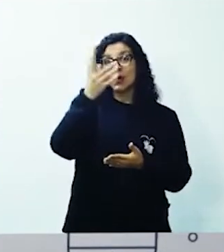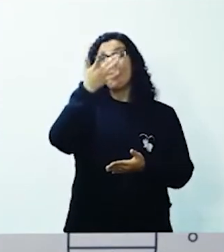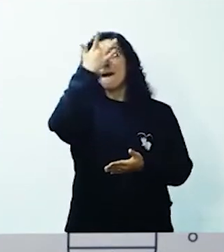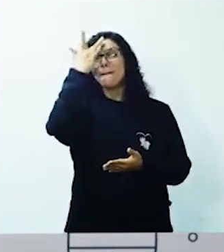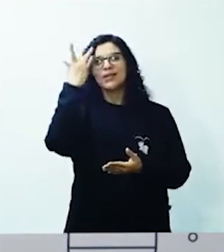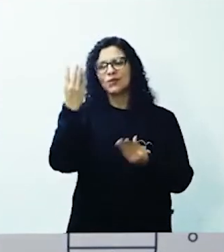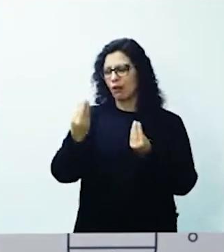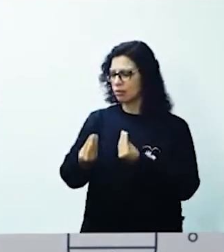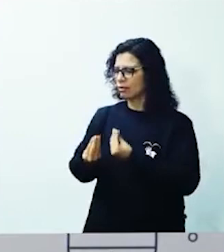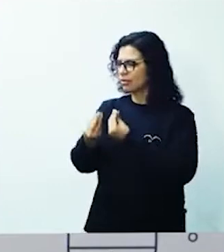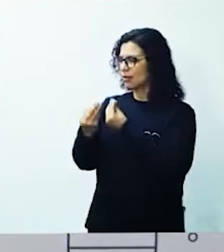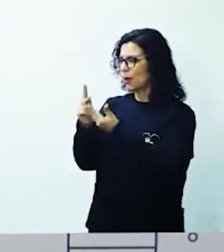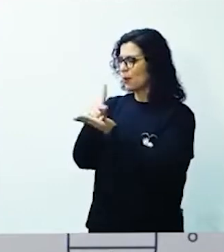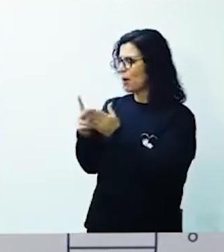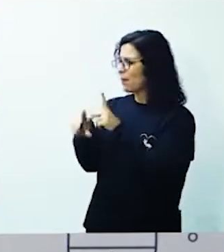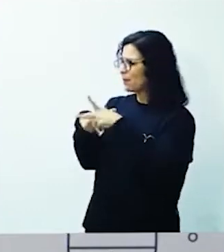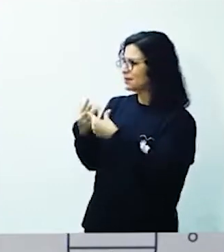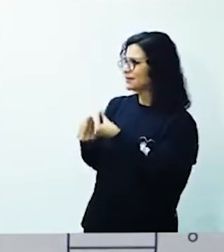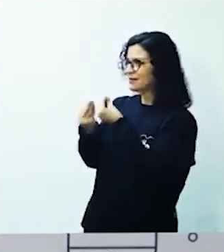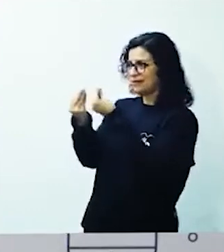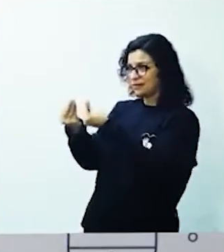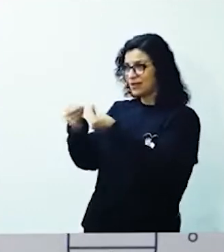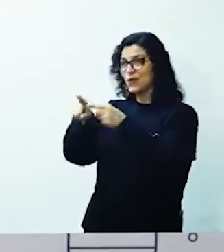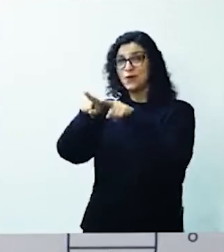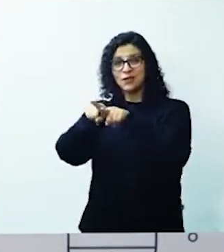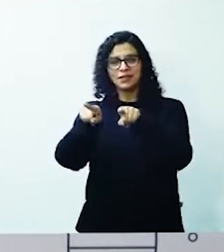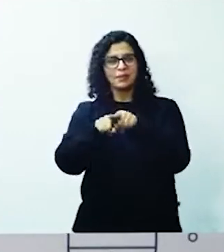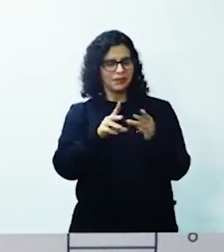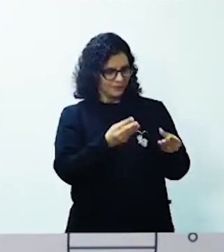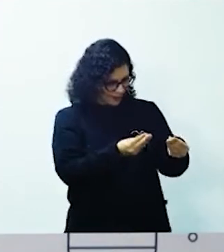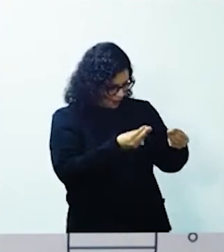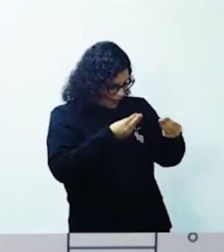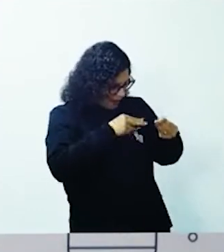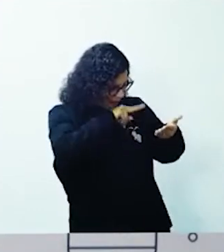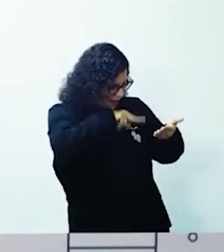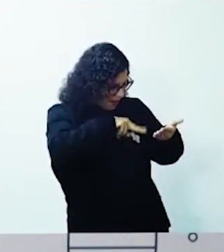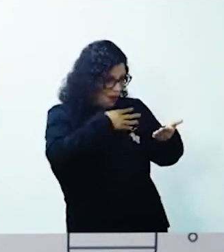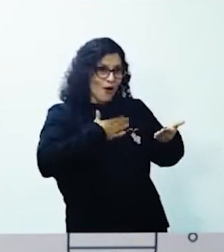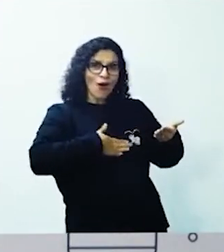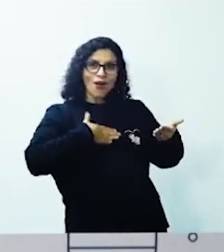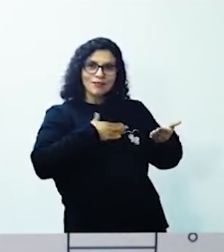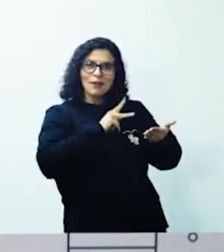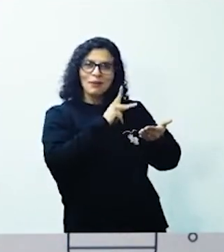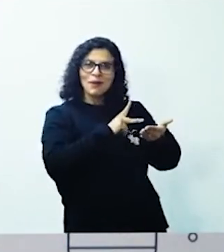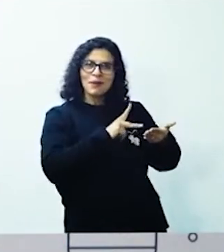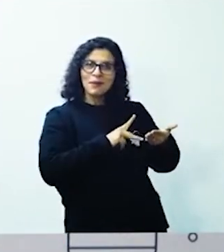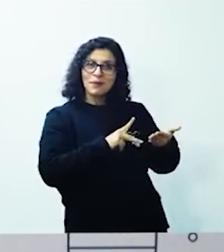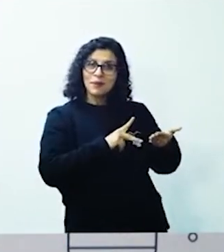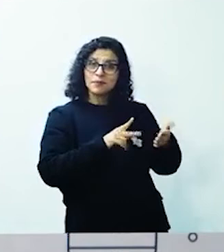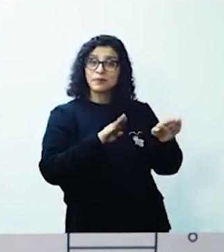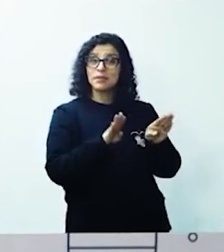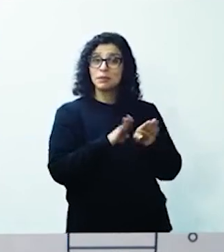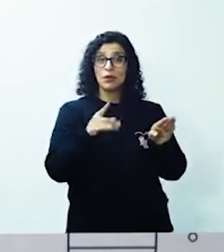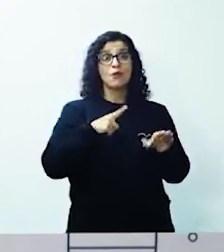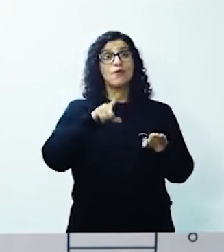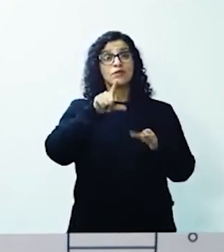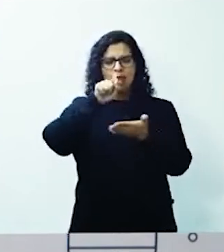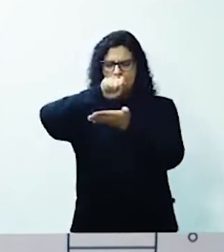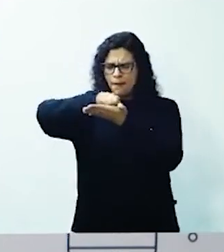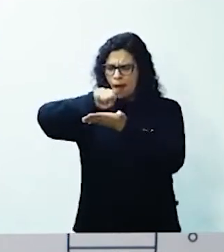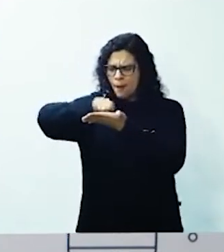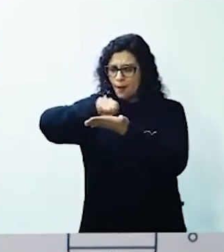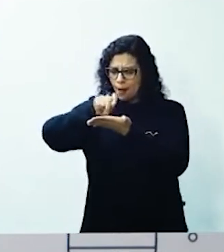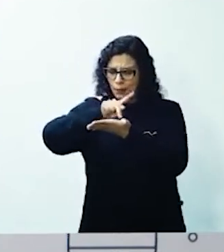entregou um poema e isso fez com que você gostasse dos poemas? Será que você entregou